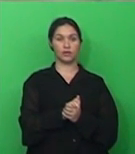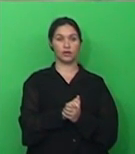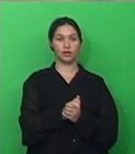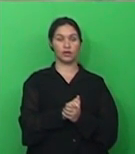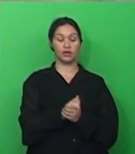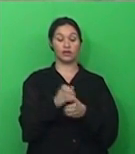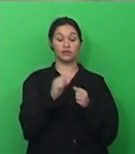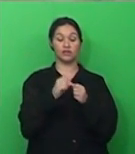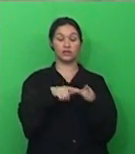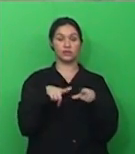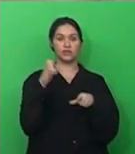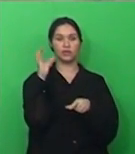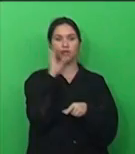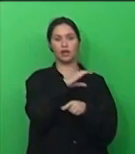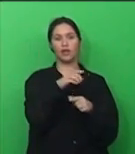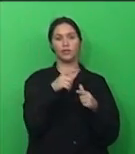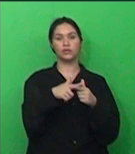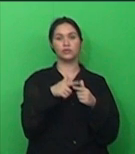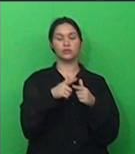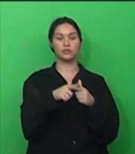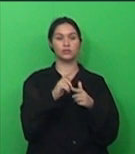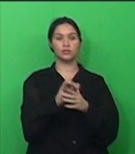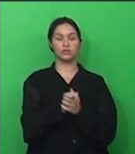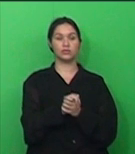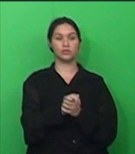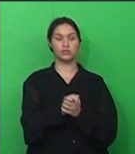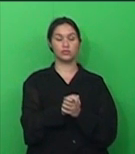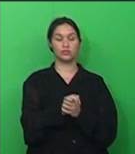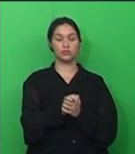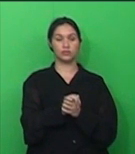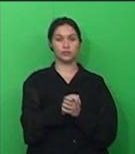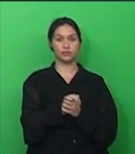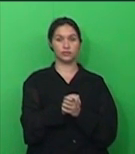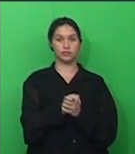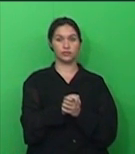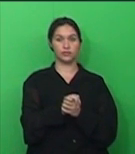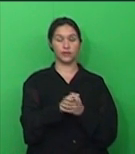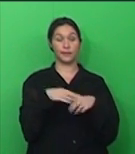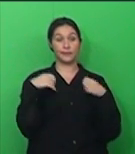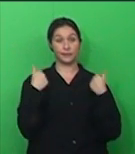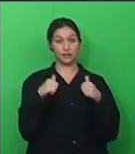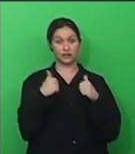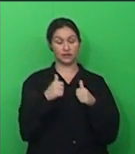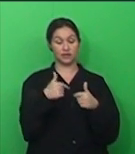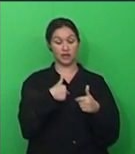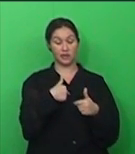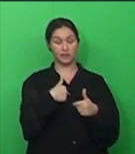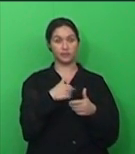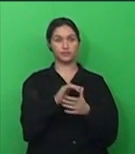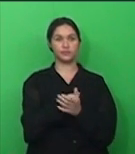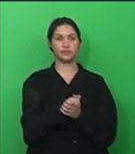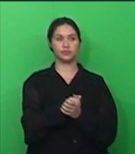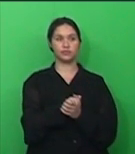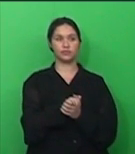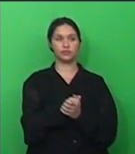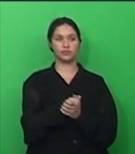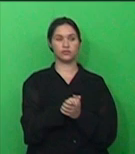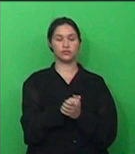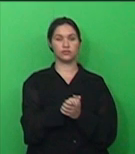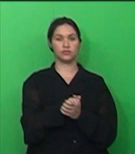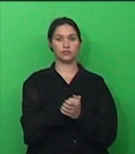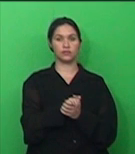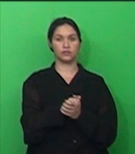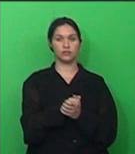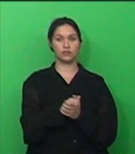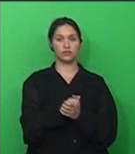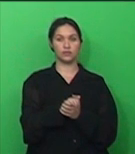para que eles venham se ocupar ali da UPA. Eu acho, tipo assim, que cada lado é um lado e